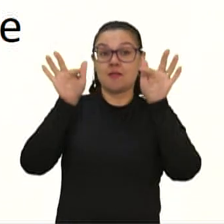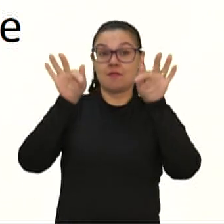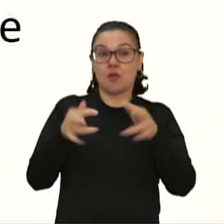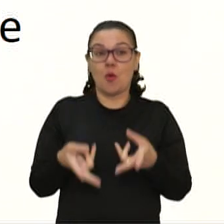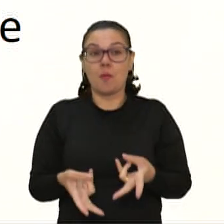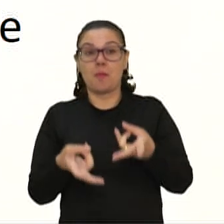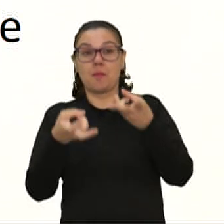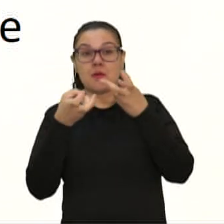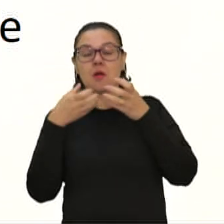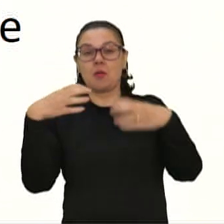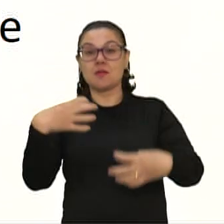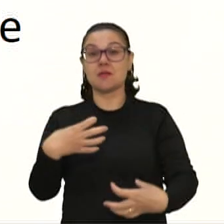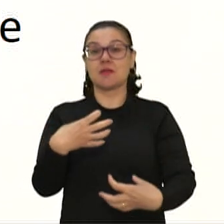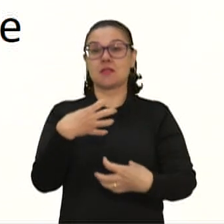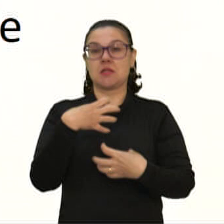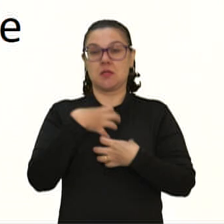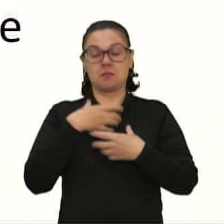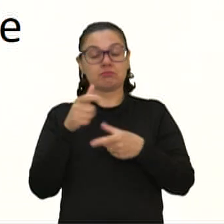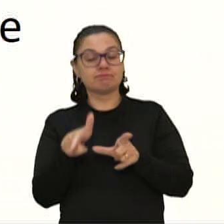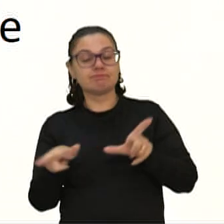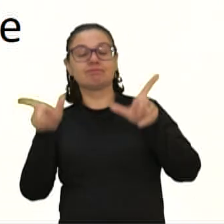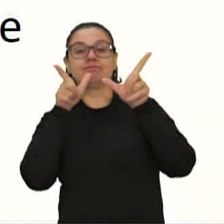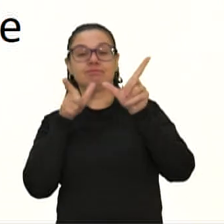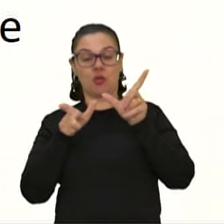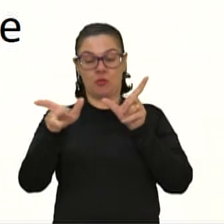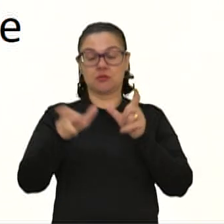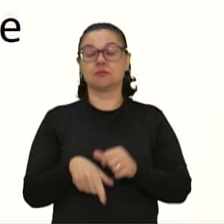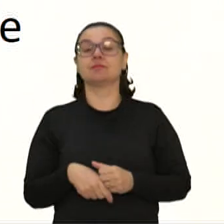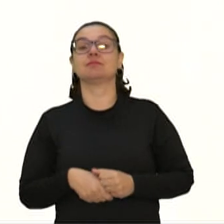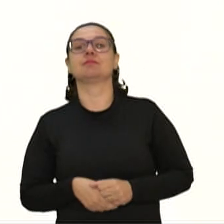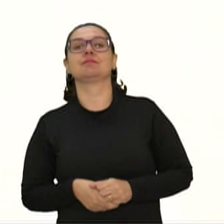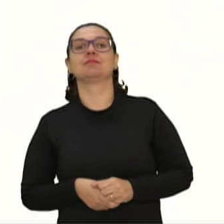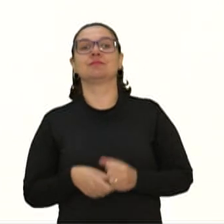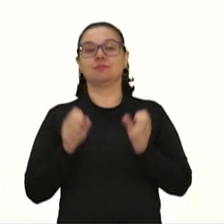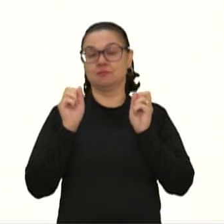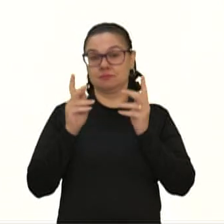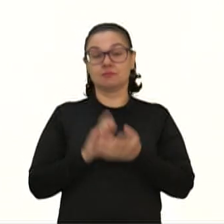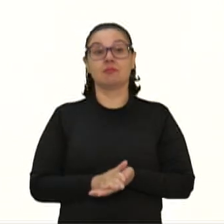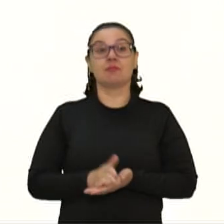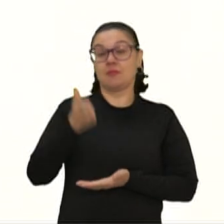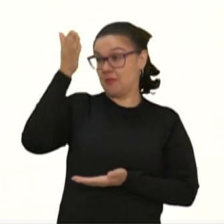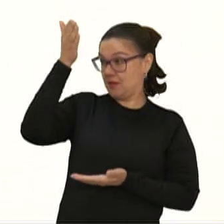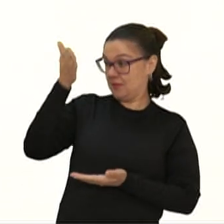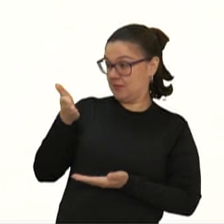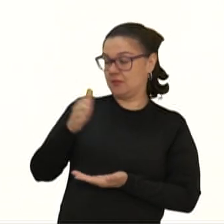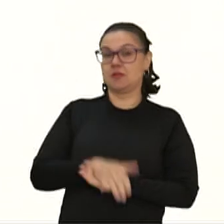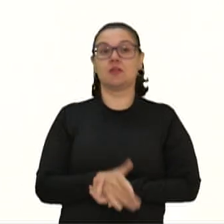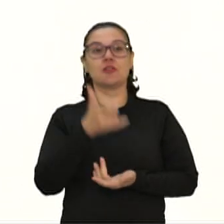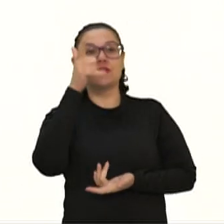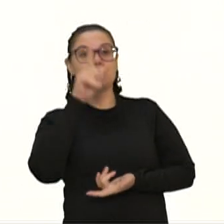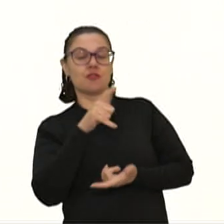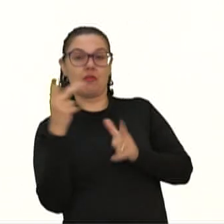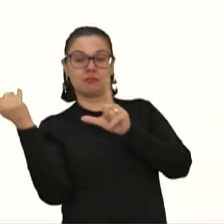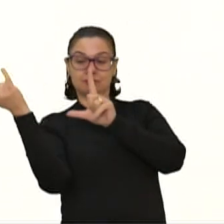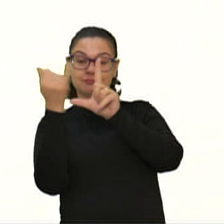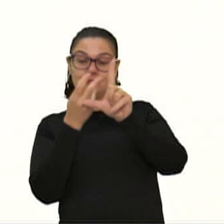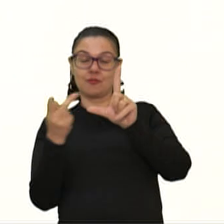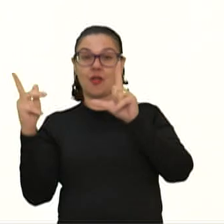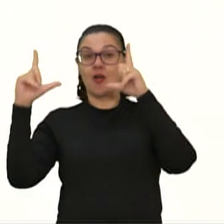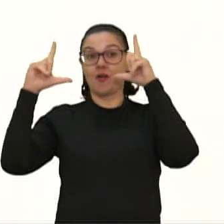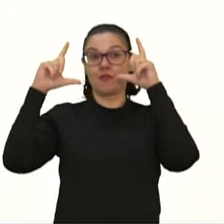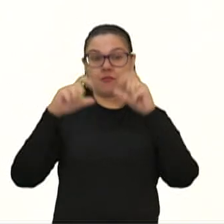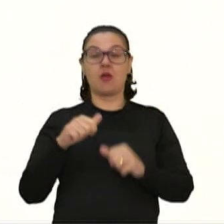o efeito de sentido de mais algumas figuras de linguagem. Como sempre, vamos juntos. Trouxe aqui uma ilustração, a Cecília Meirelles